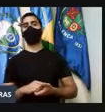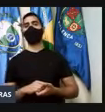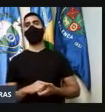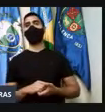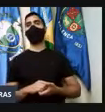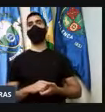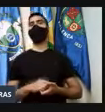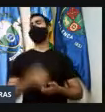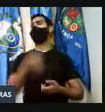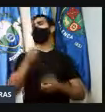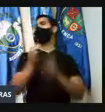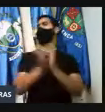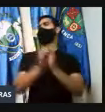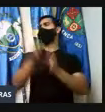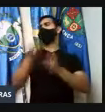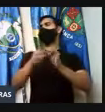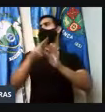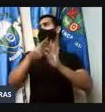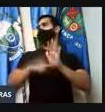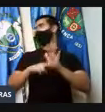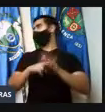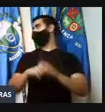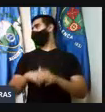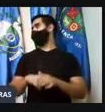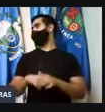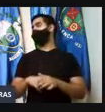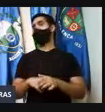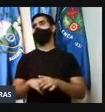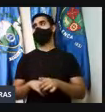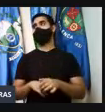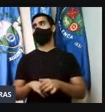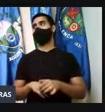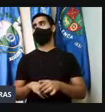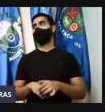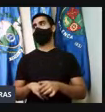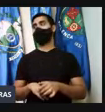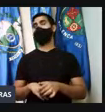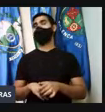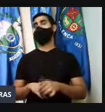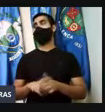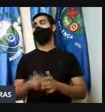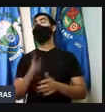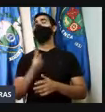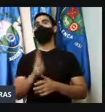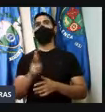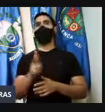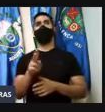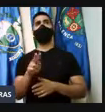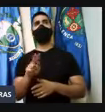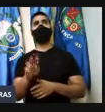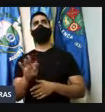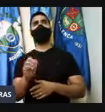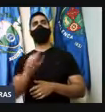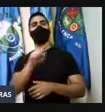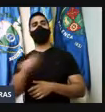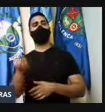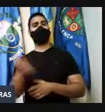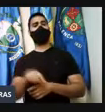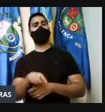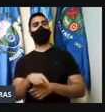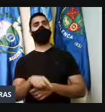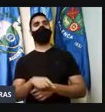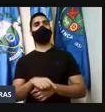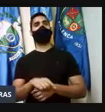da Comissão de Justiça e Redação é para manter o veto. Para manter o veto.